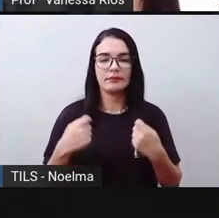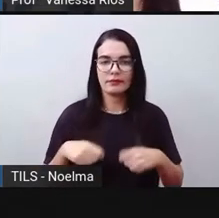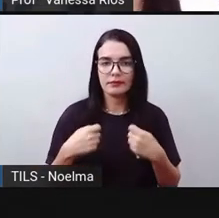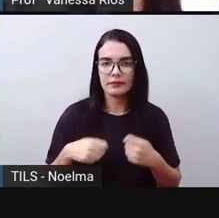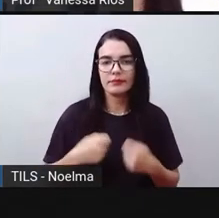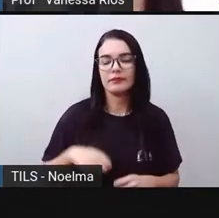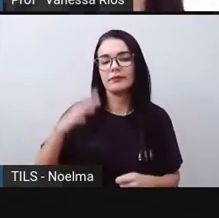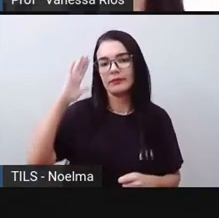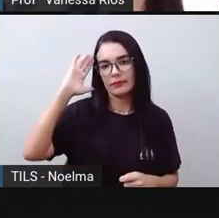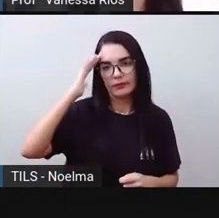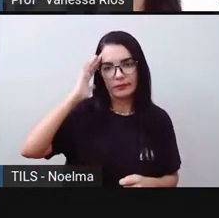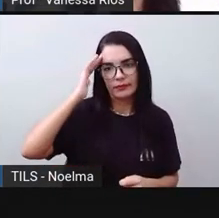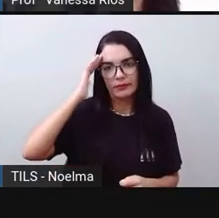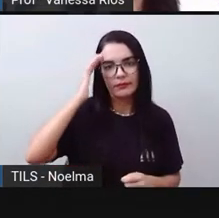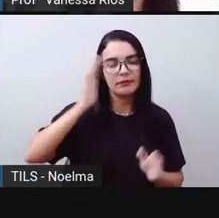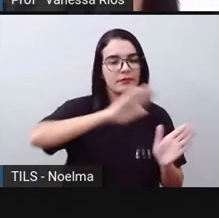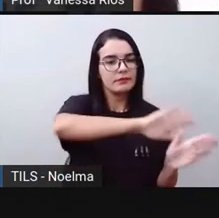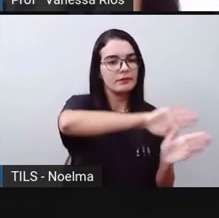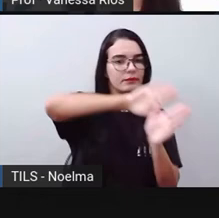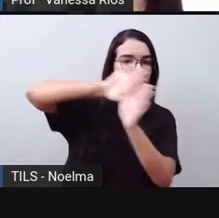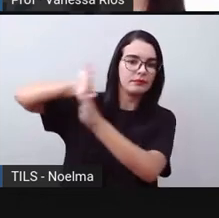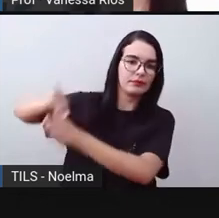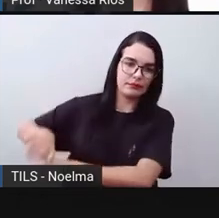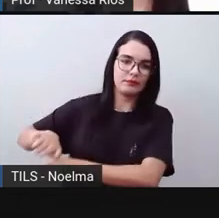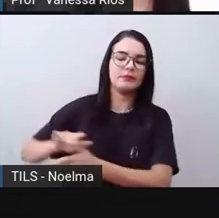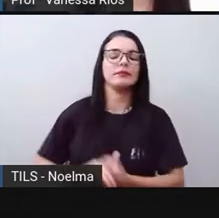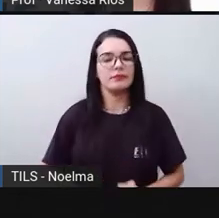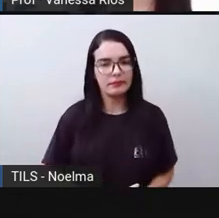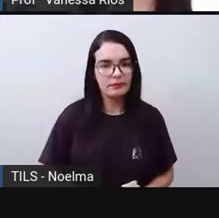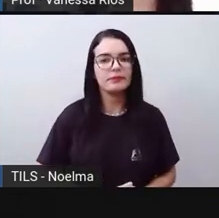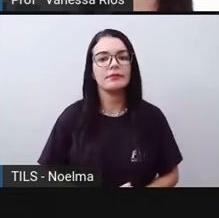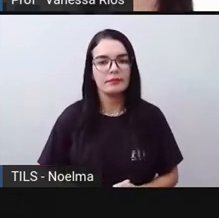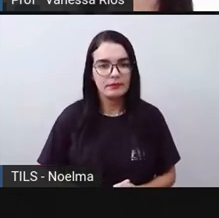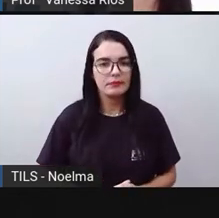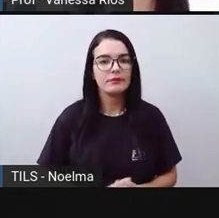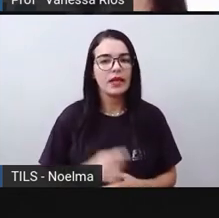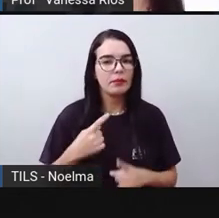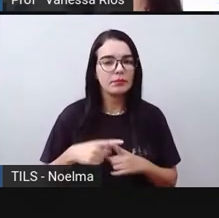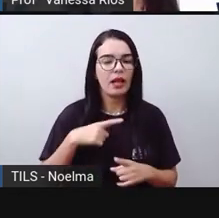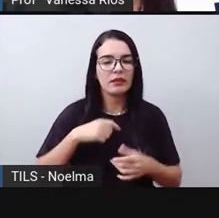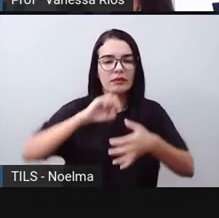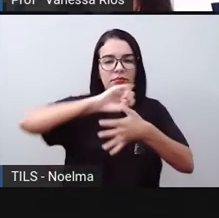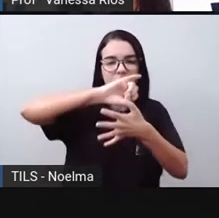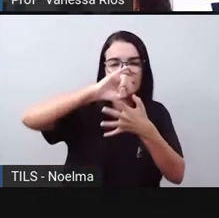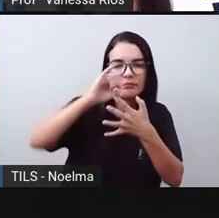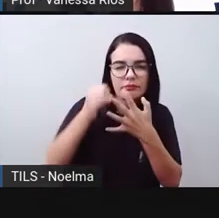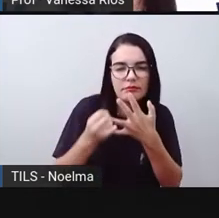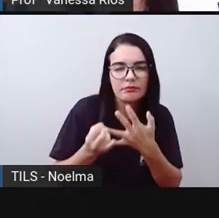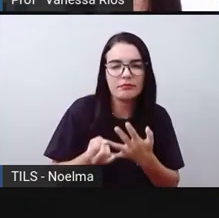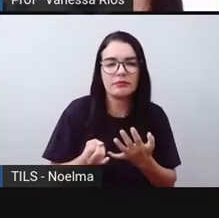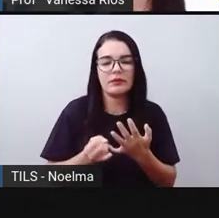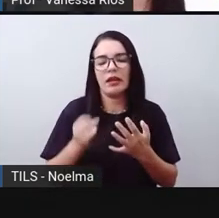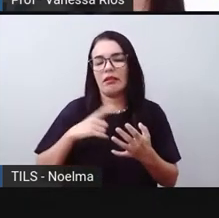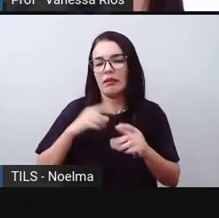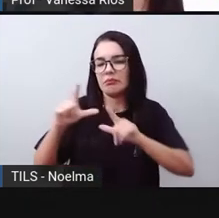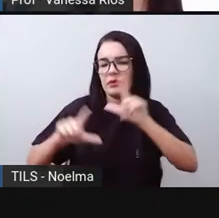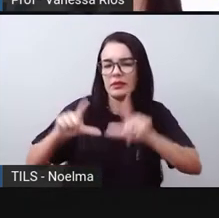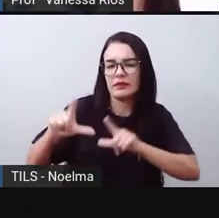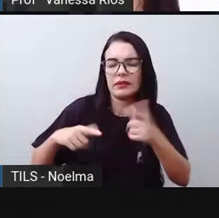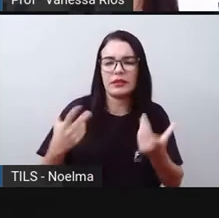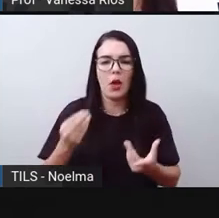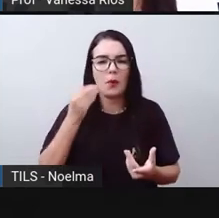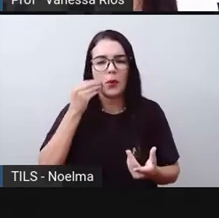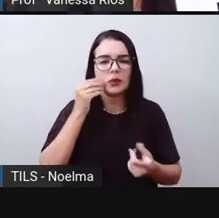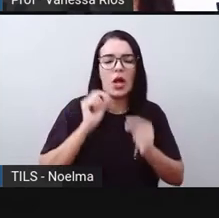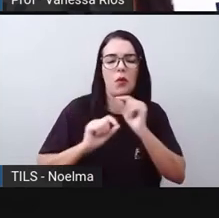são instituídos socialmente e aparecem aí nas redes sociais, aparecem na mídia, né? Como se a